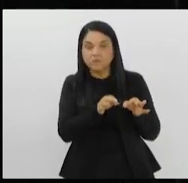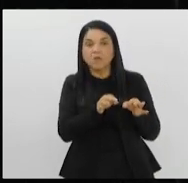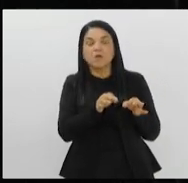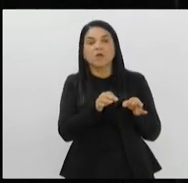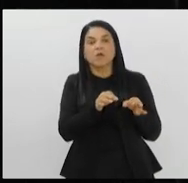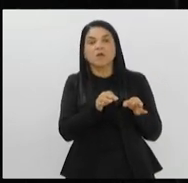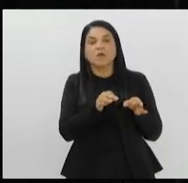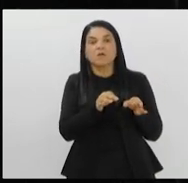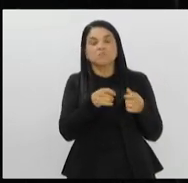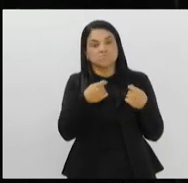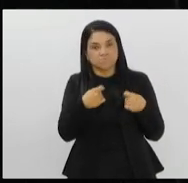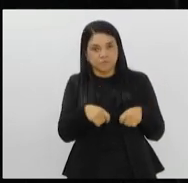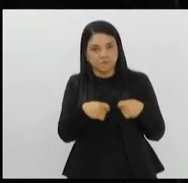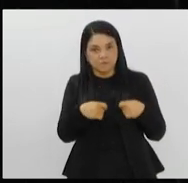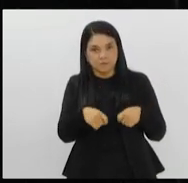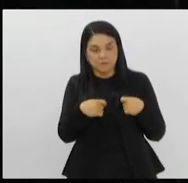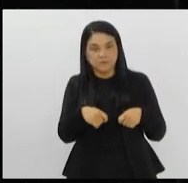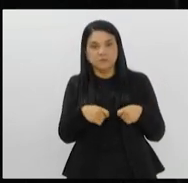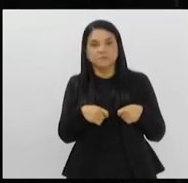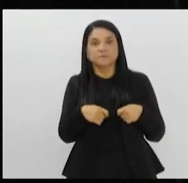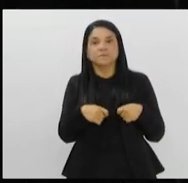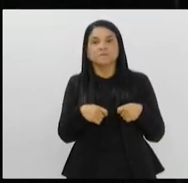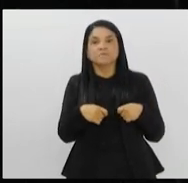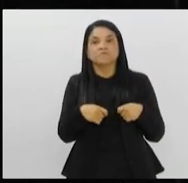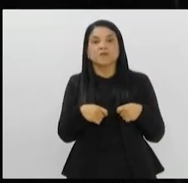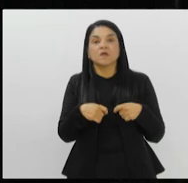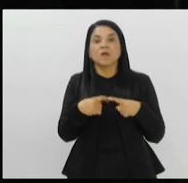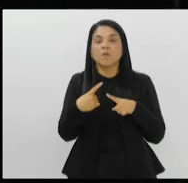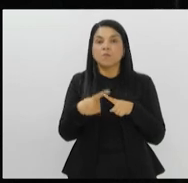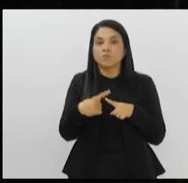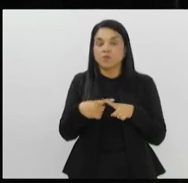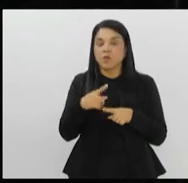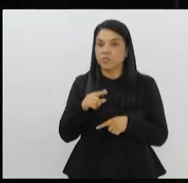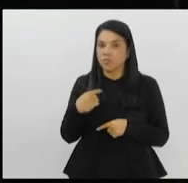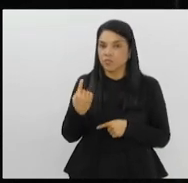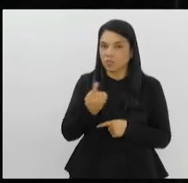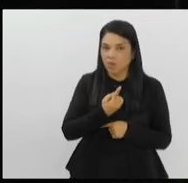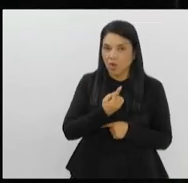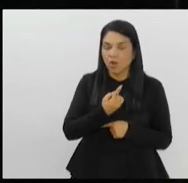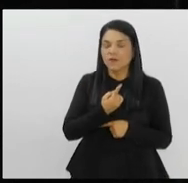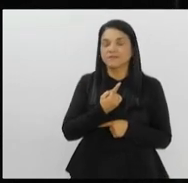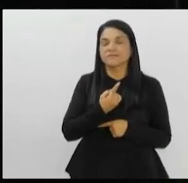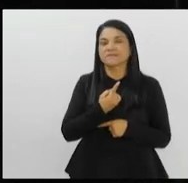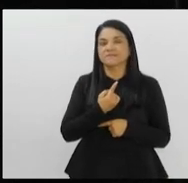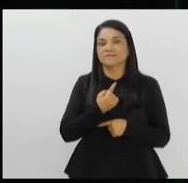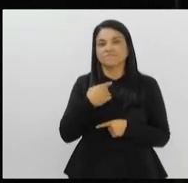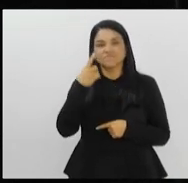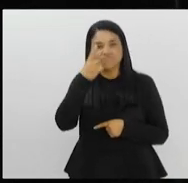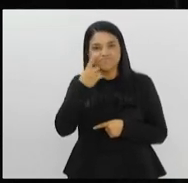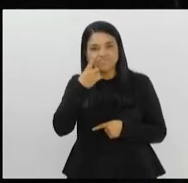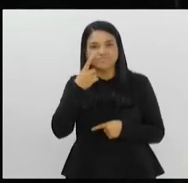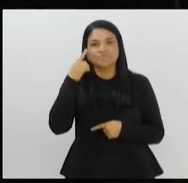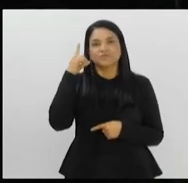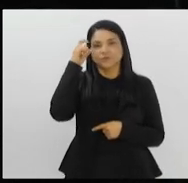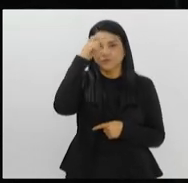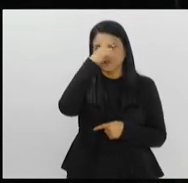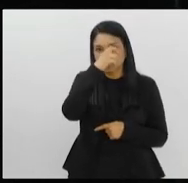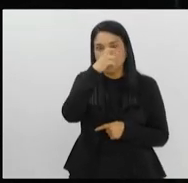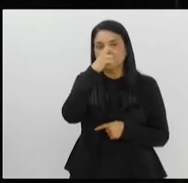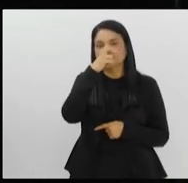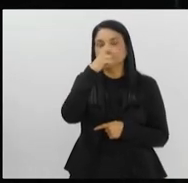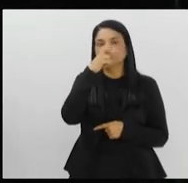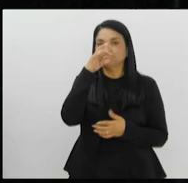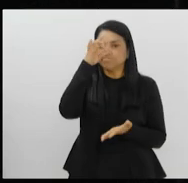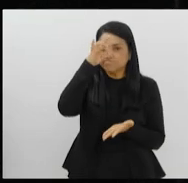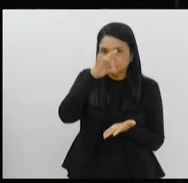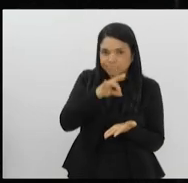como a necessidade requer, porque também nós temos, muitas das vezes, dificuldades na